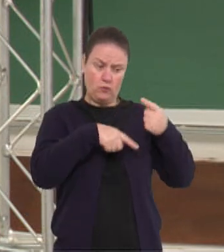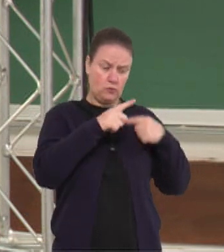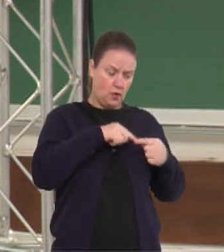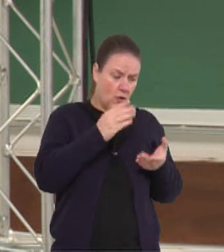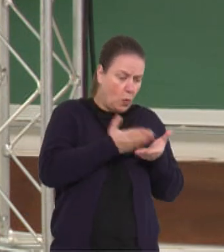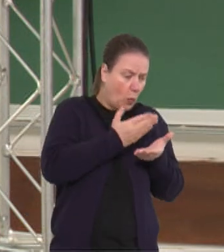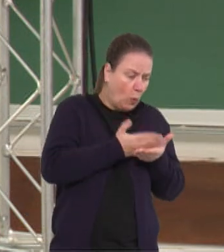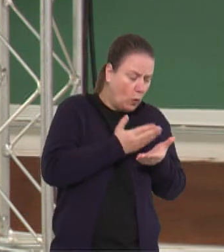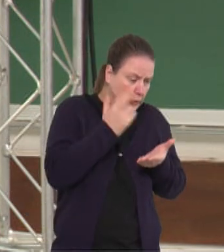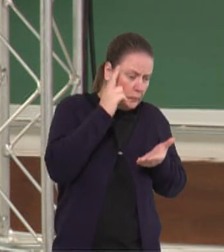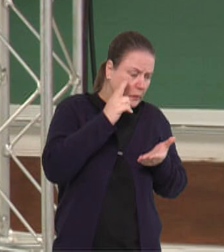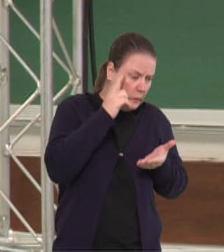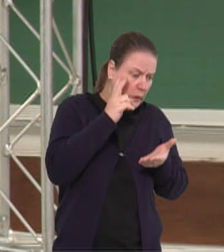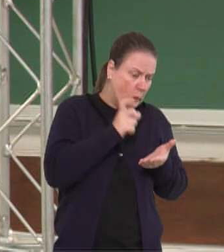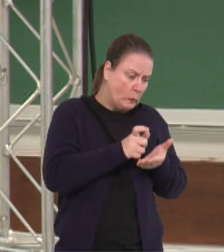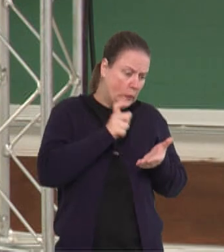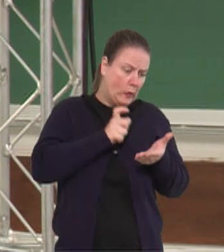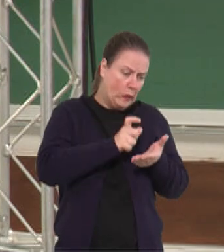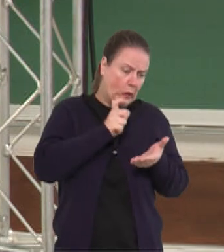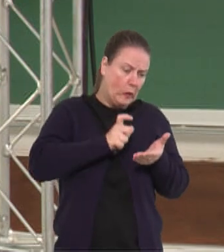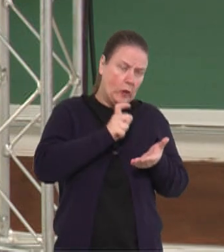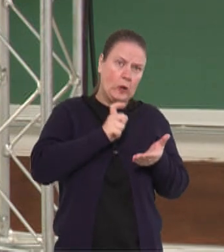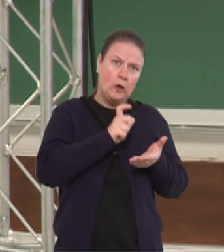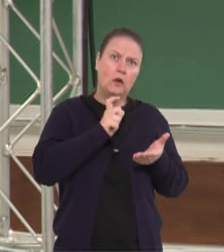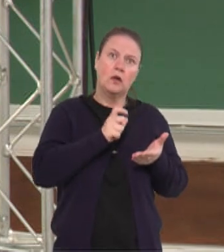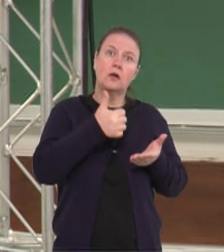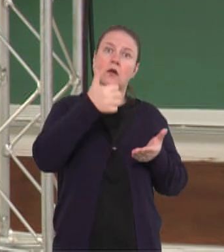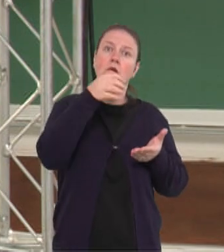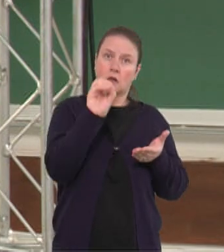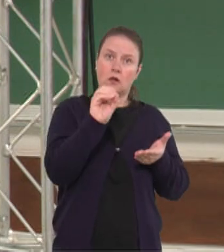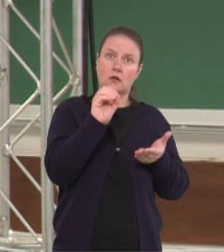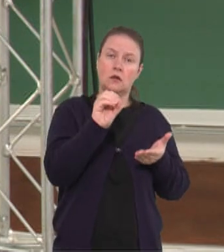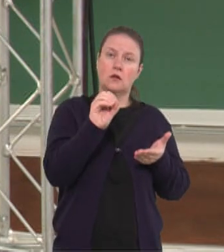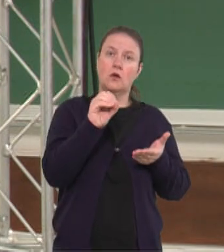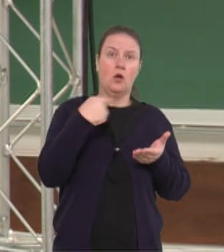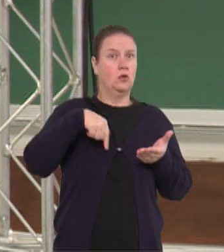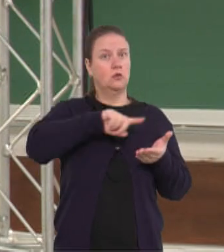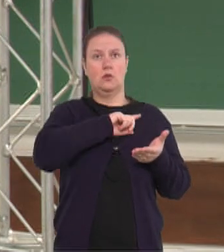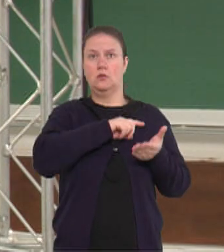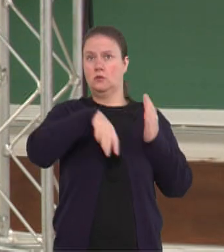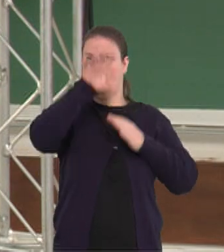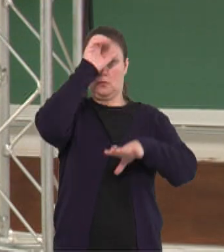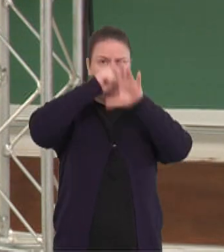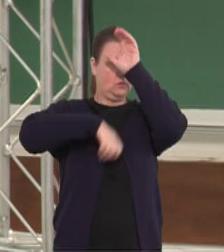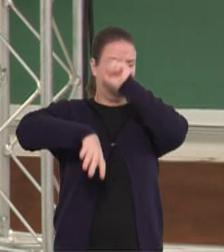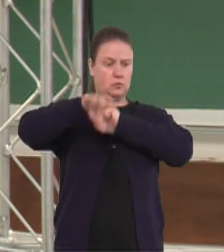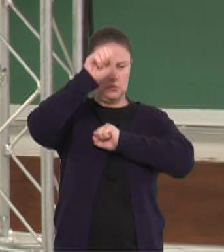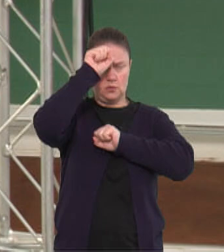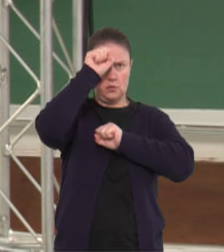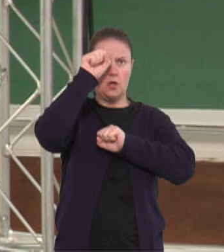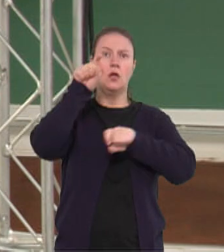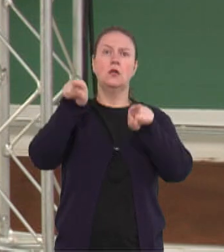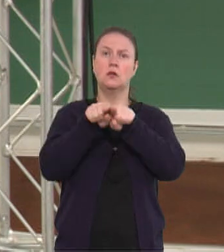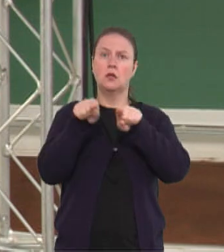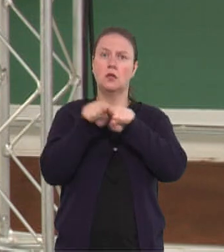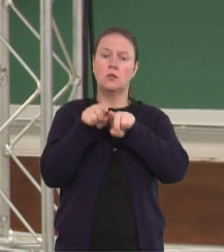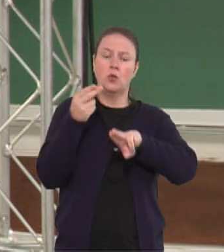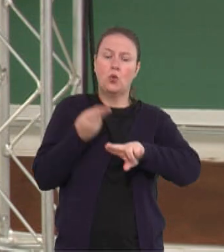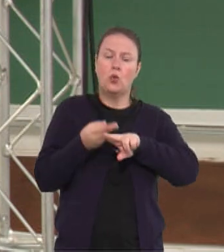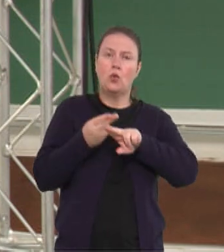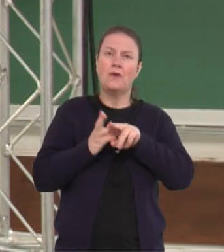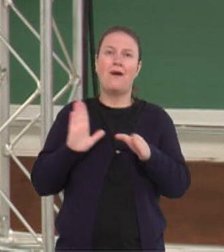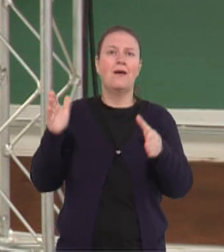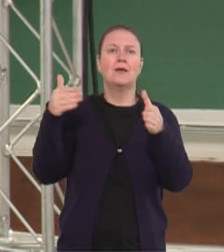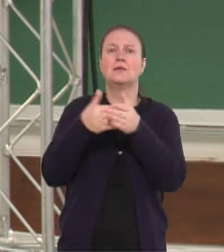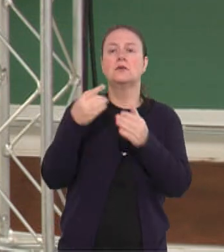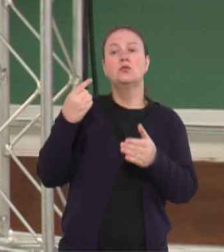porque elas vão nos acompanhar até o último dia da nossa vida. Entenderam? Quem estuda português,